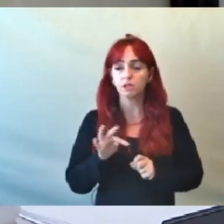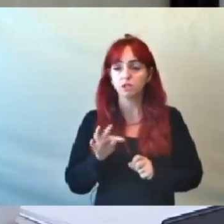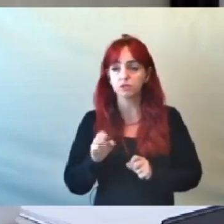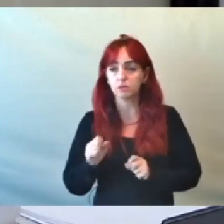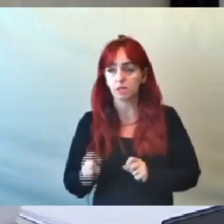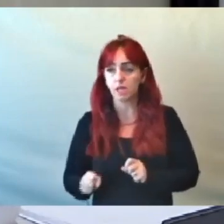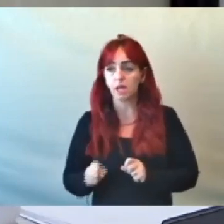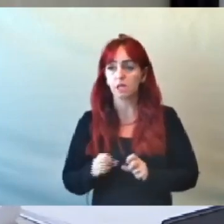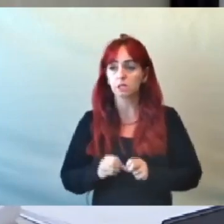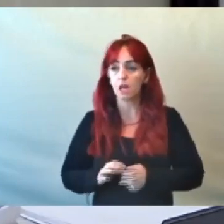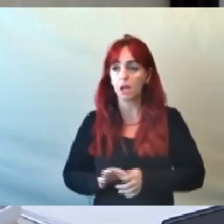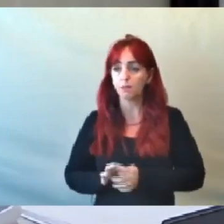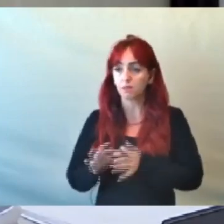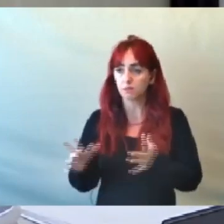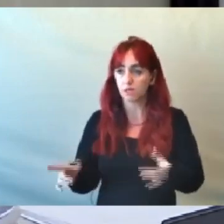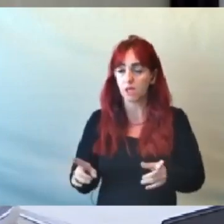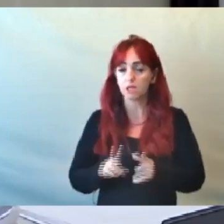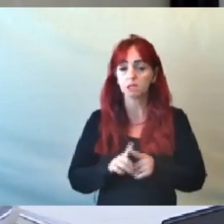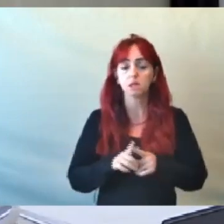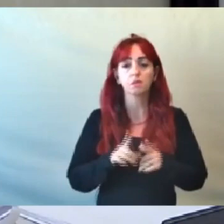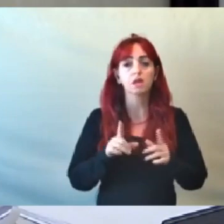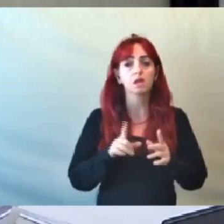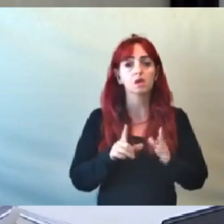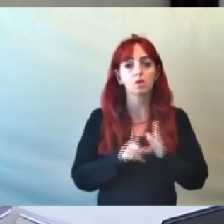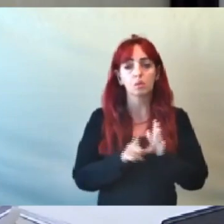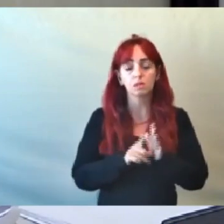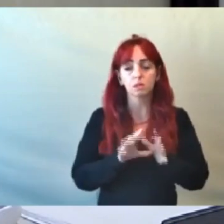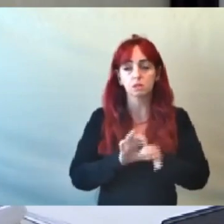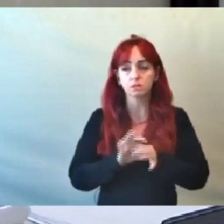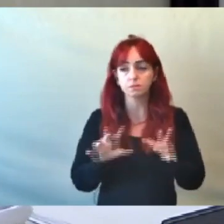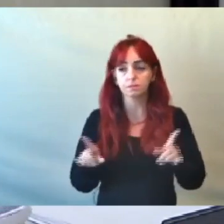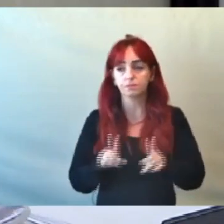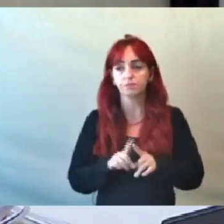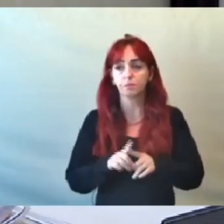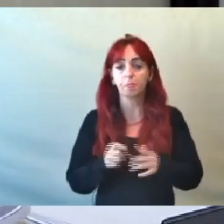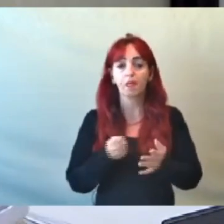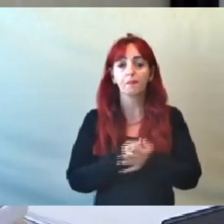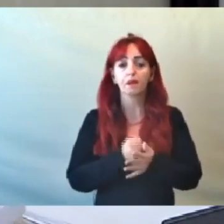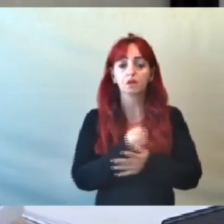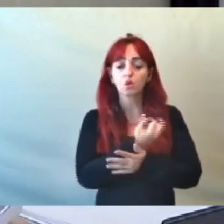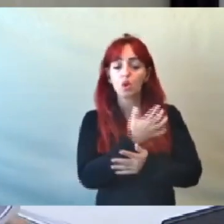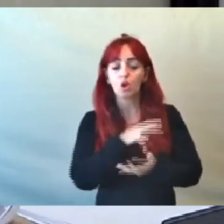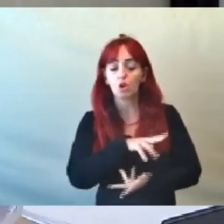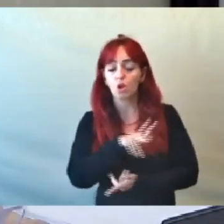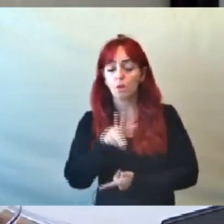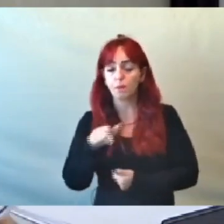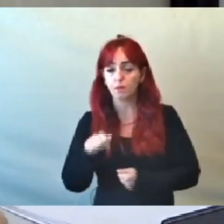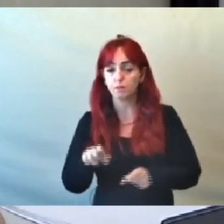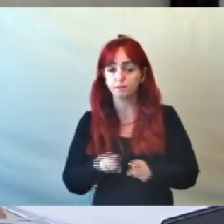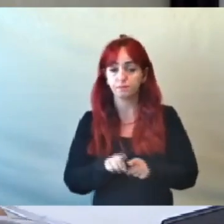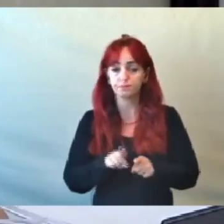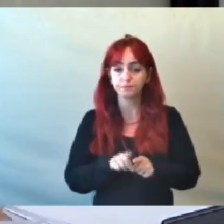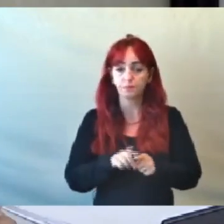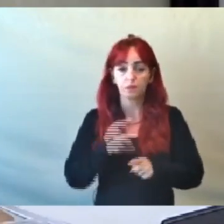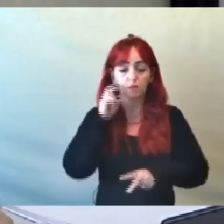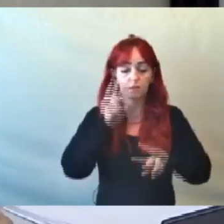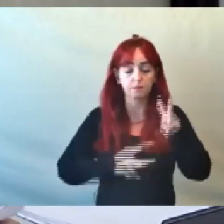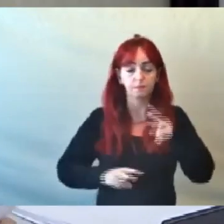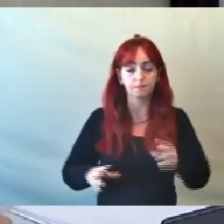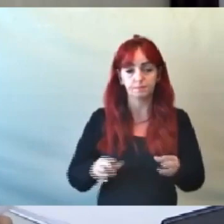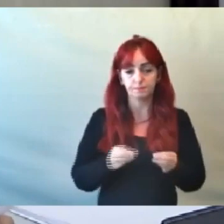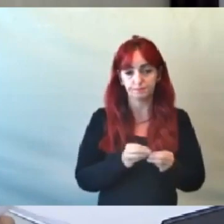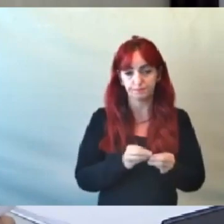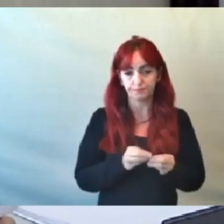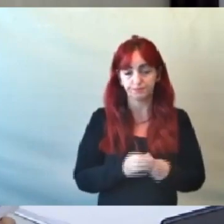impacto ambiental negativo e potencial global, que vai considerar uma análise conjunta dos critérios anteriores. Os bens